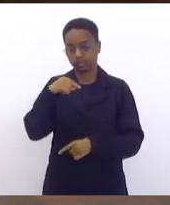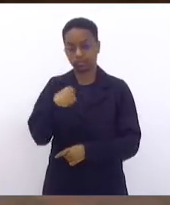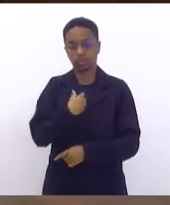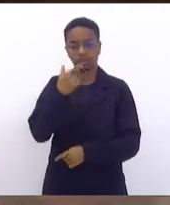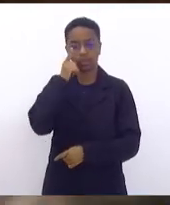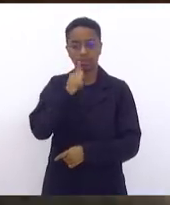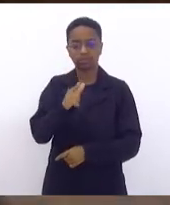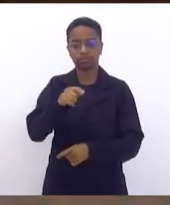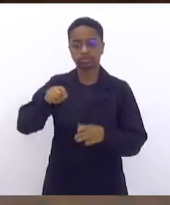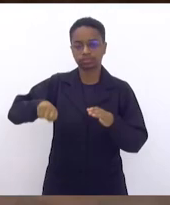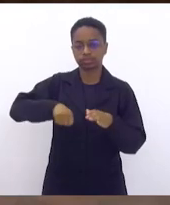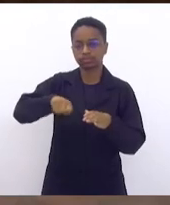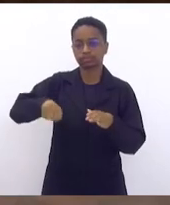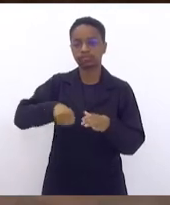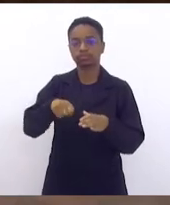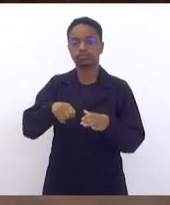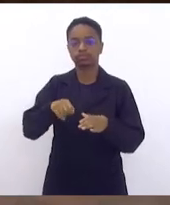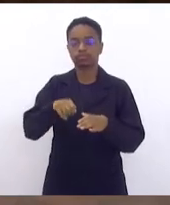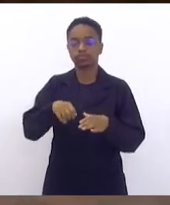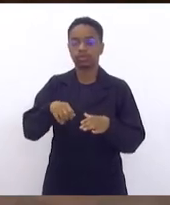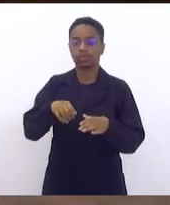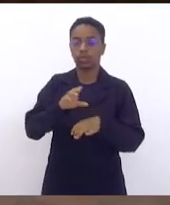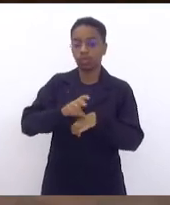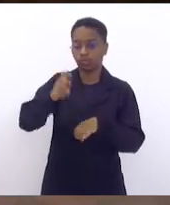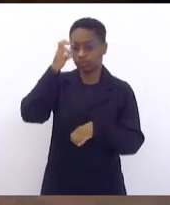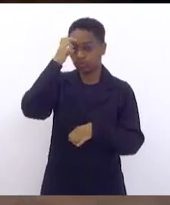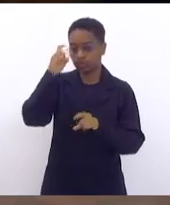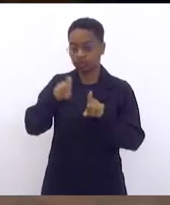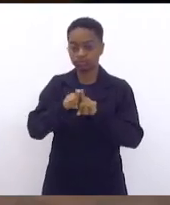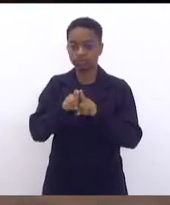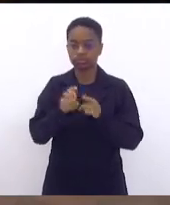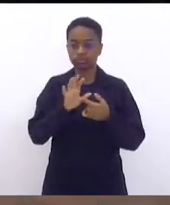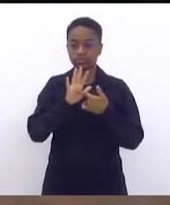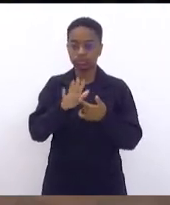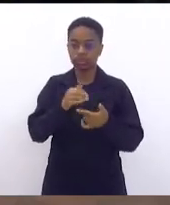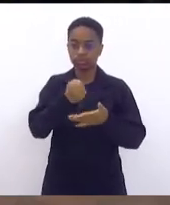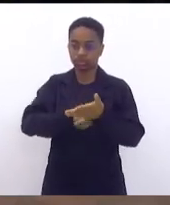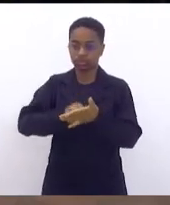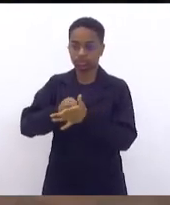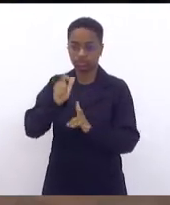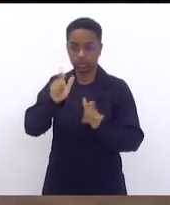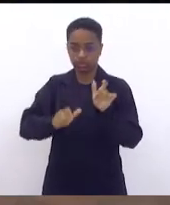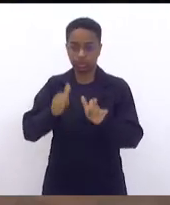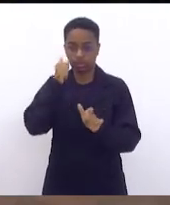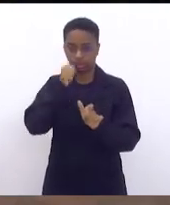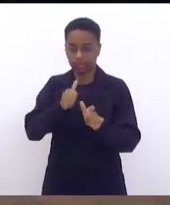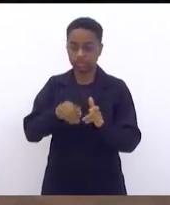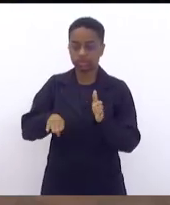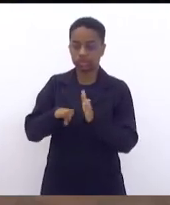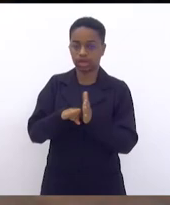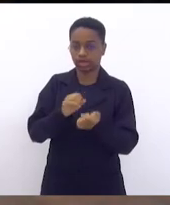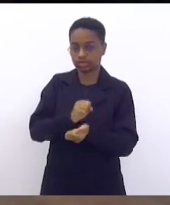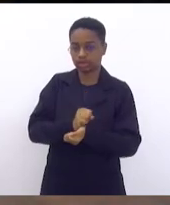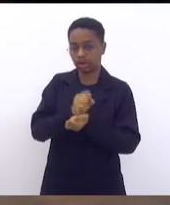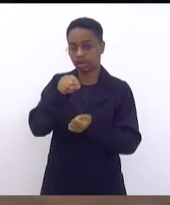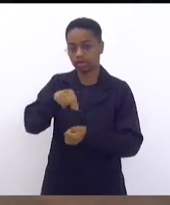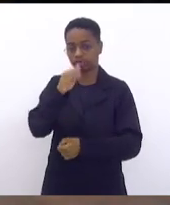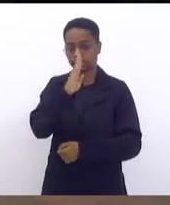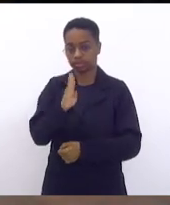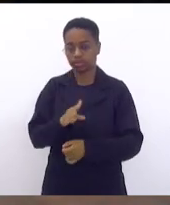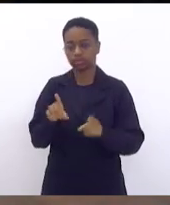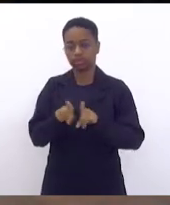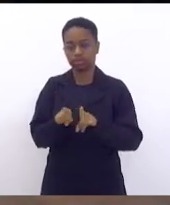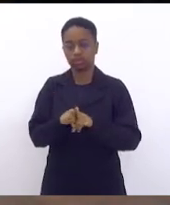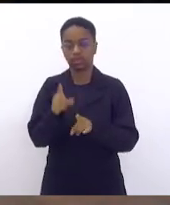cultura culinária, a expressão da luta das mulheres que chegaram escravizadas nesse país também